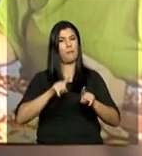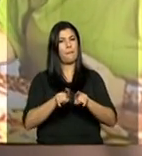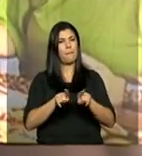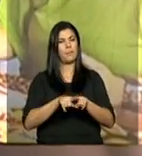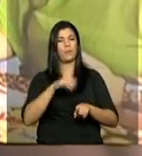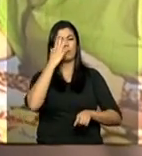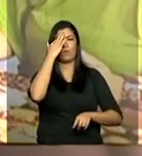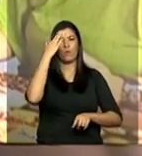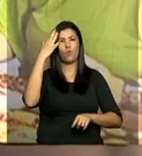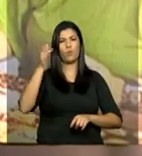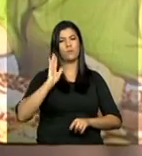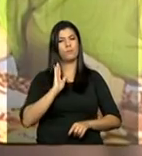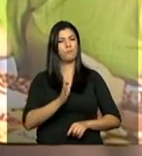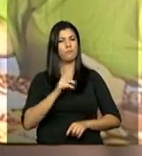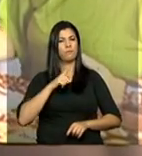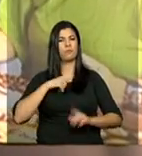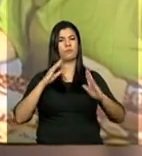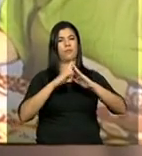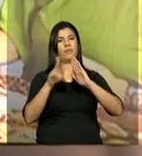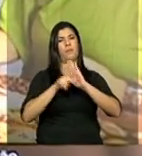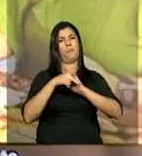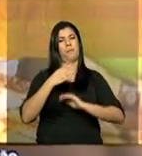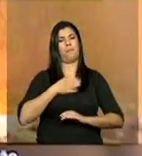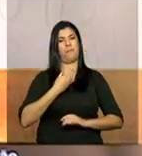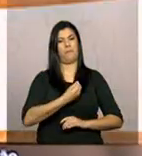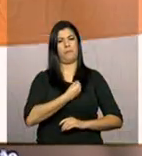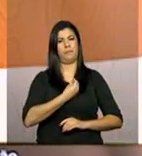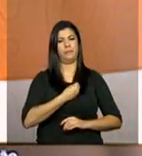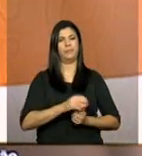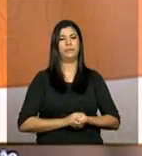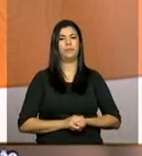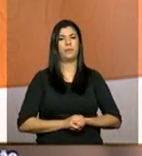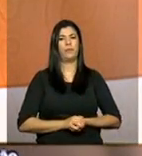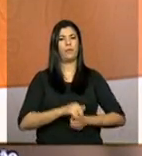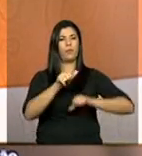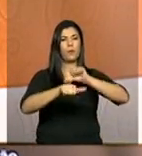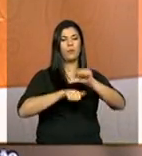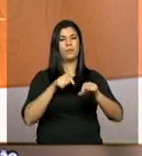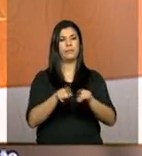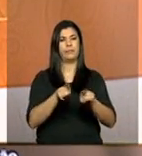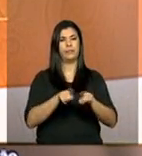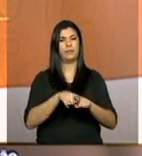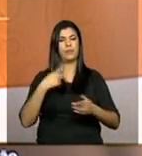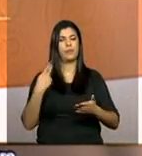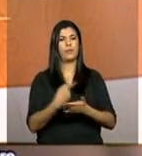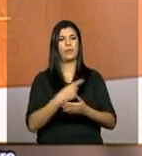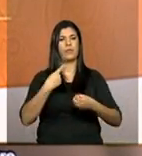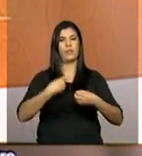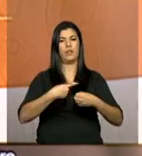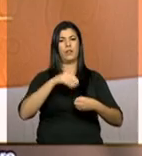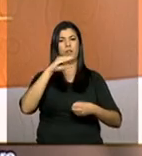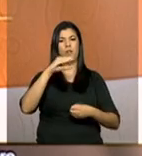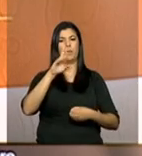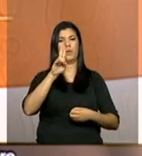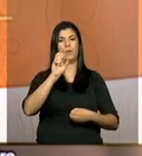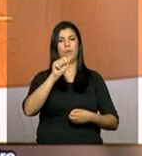sonhado sonho da casa própria. Transformação semelhante acontece em Cubatão, com a urbanização dos bairros